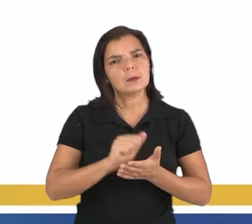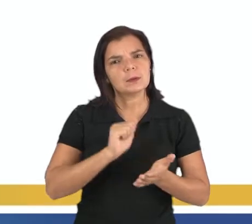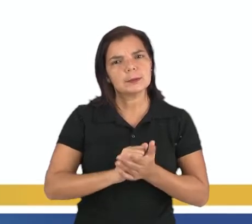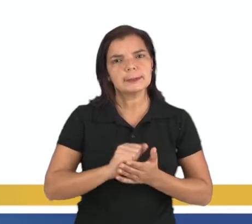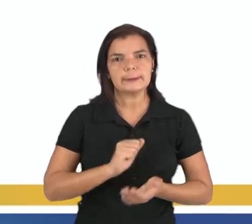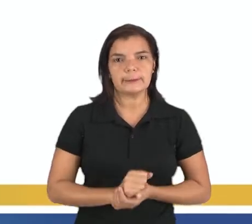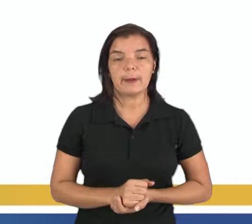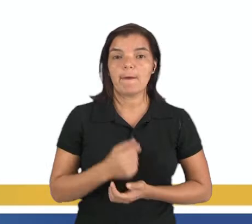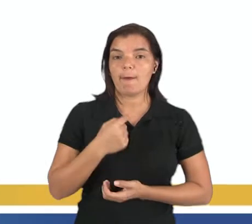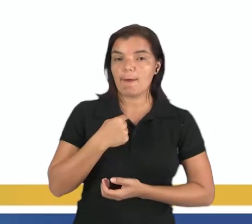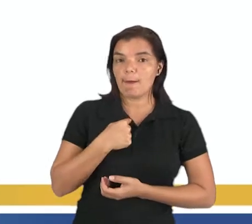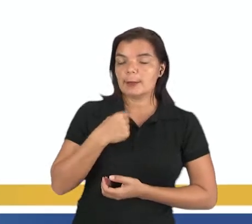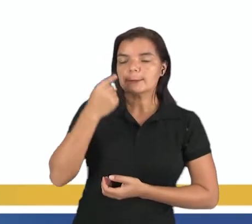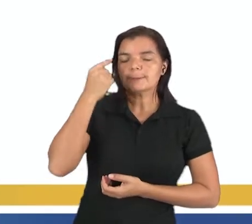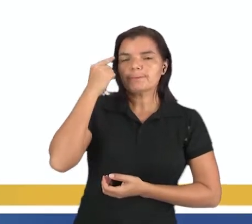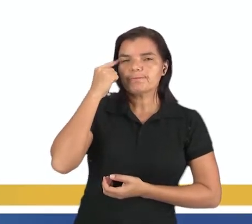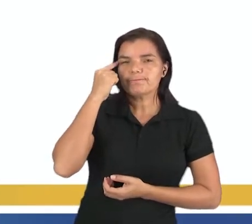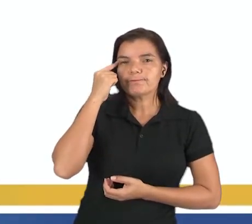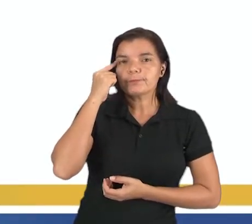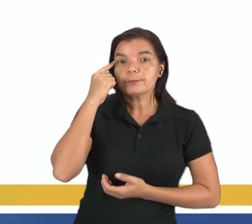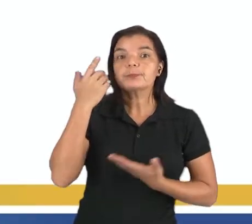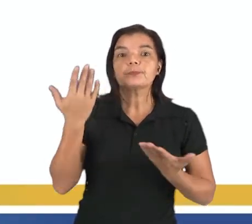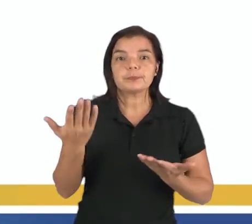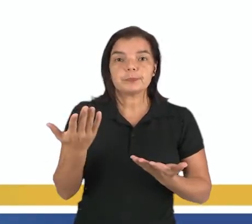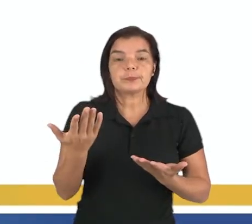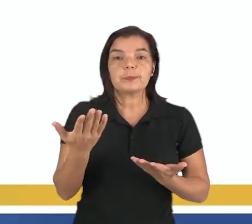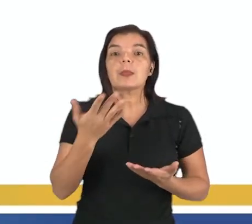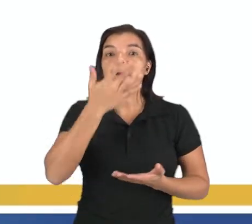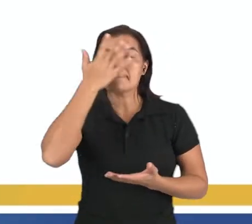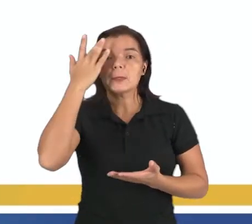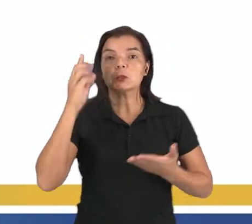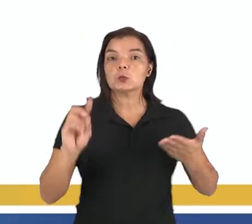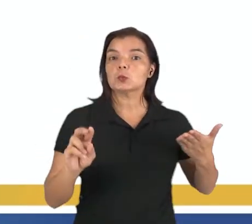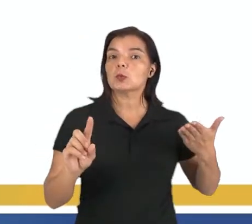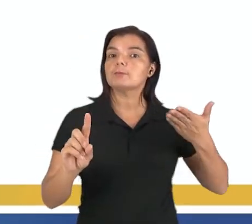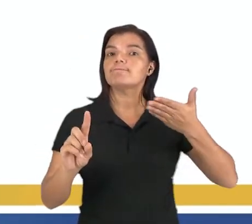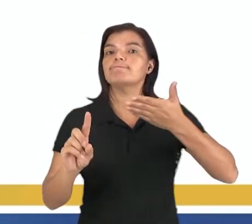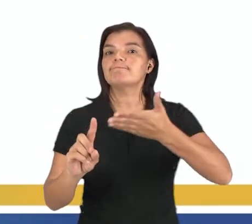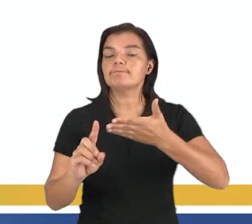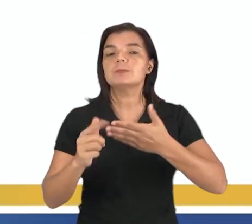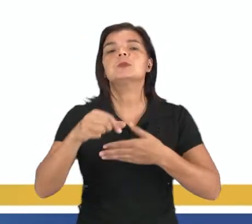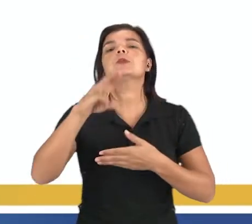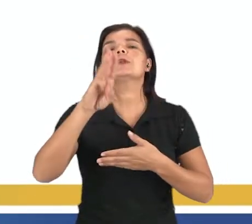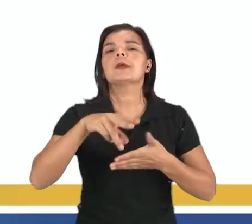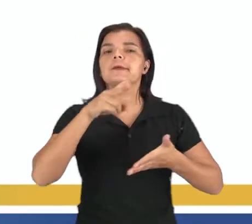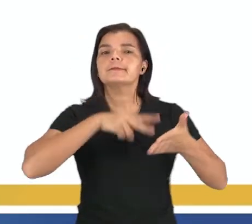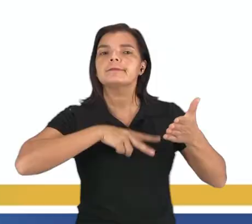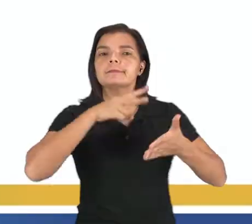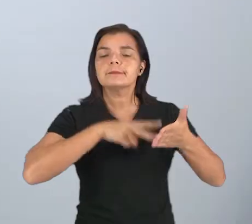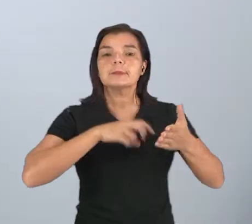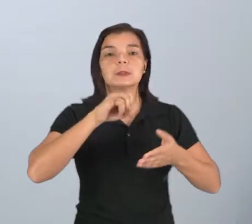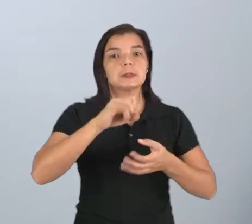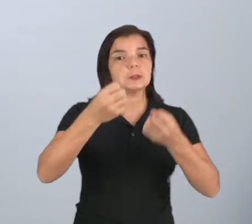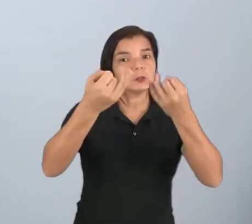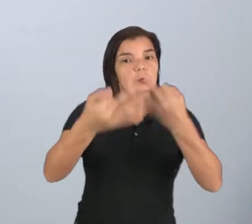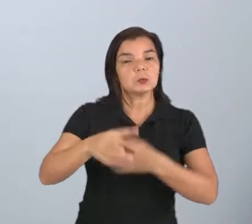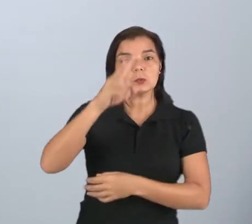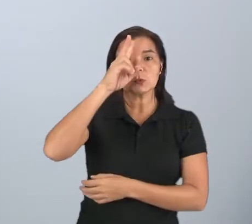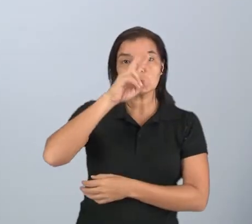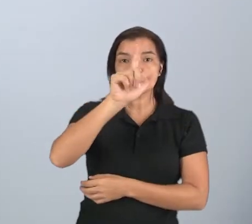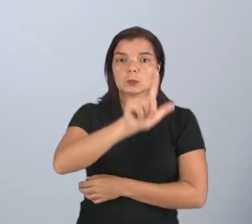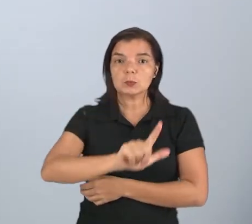escrever? Aí eu tenho que levar em consideração meu público-alvo, quem vai ler essa memória. Quando nós falamos de